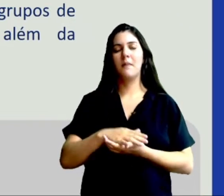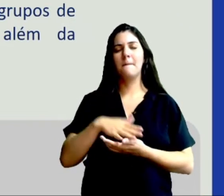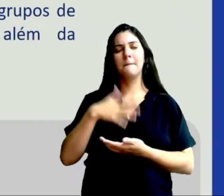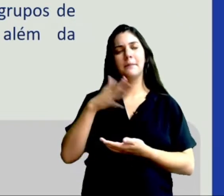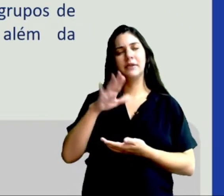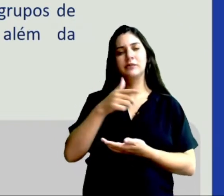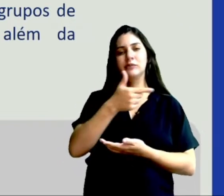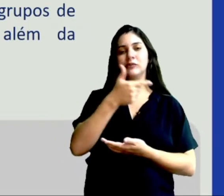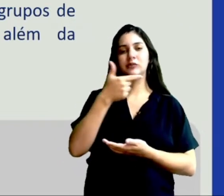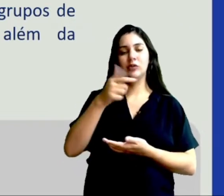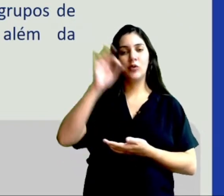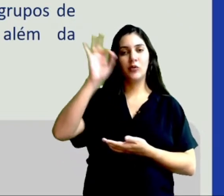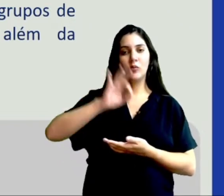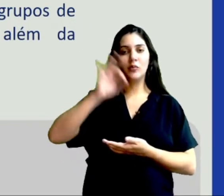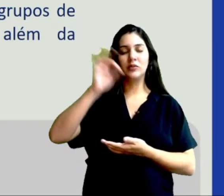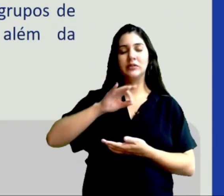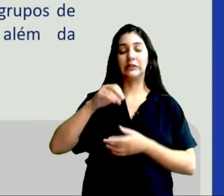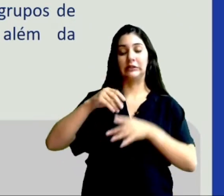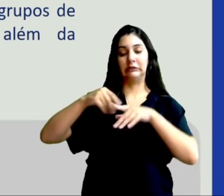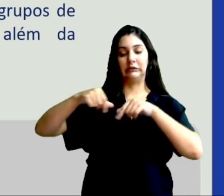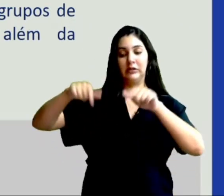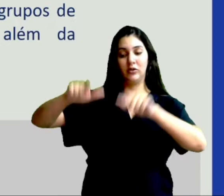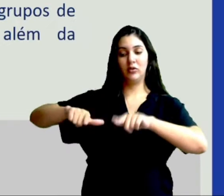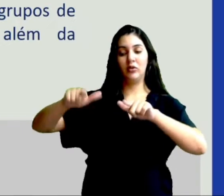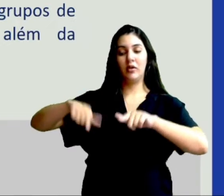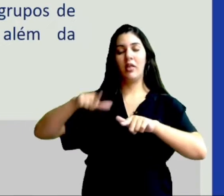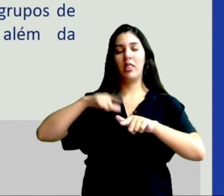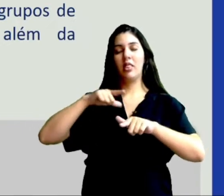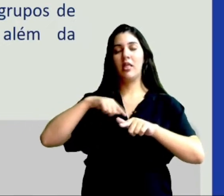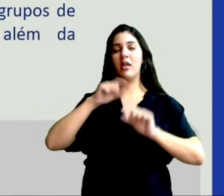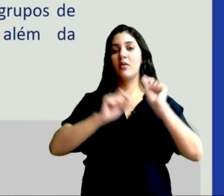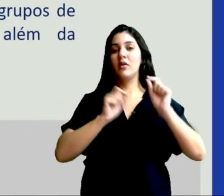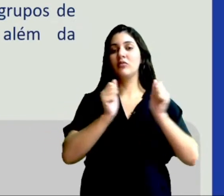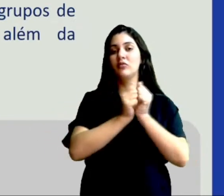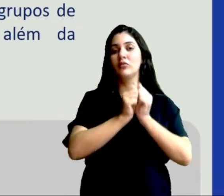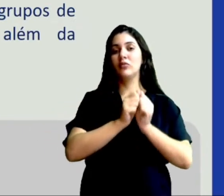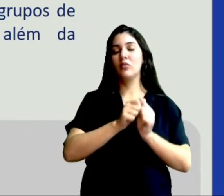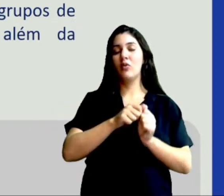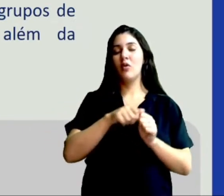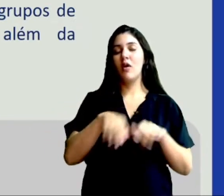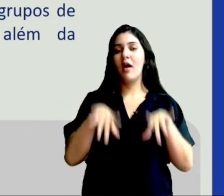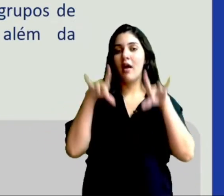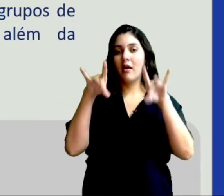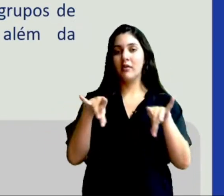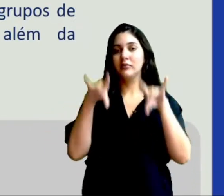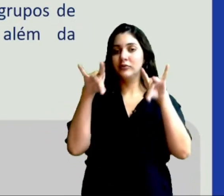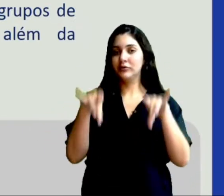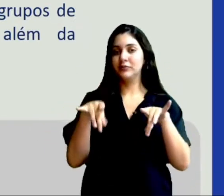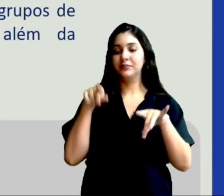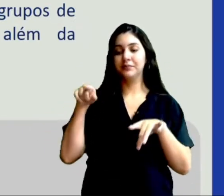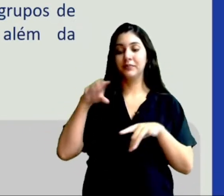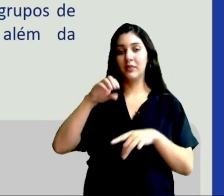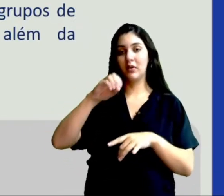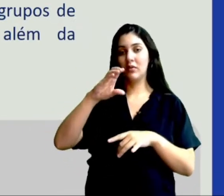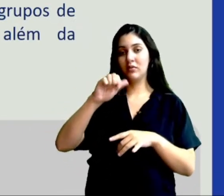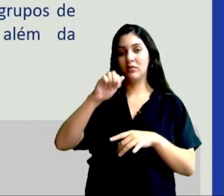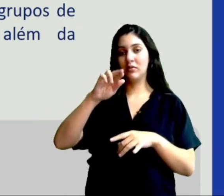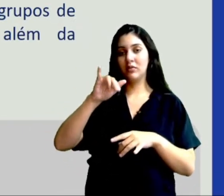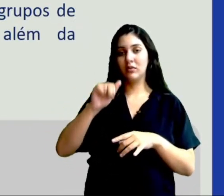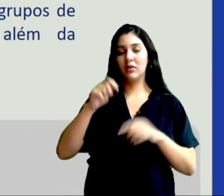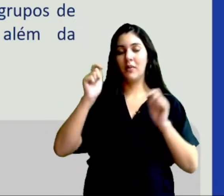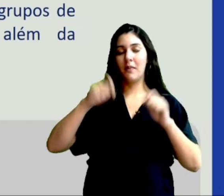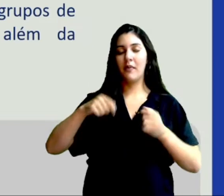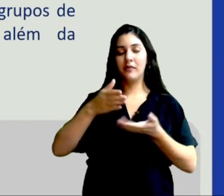90,22% das terras corresponde à Austrália e o restante aos outros países e ilhas do continente. A Oceania pode ser dividida em